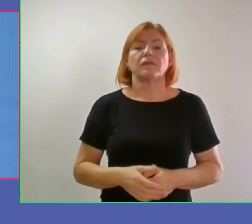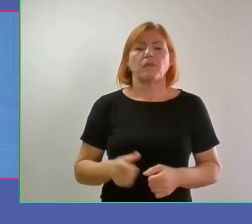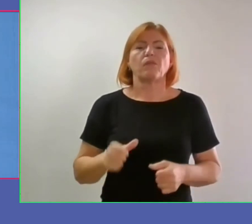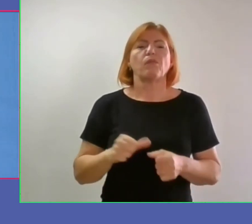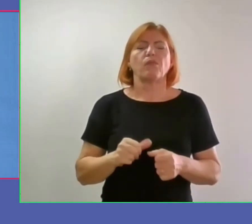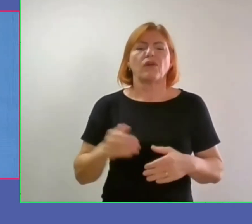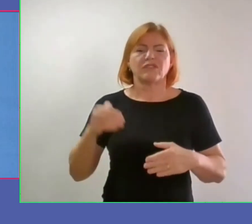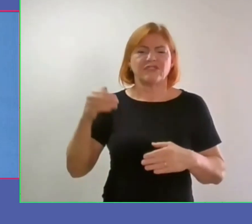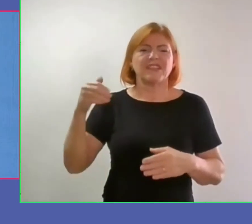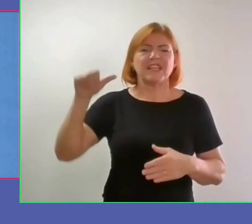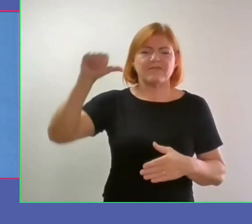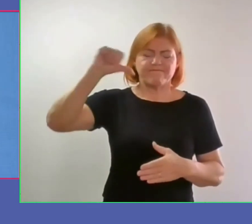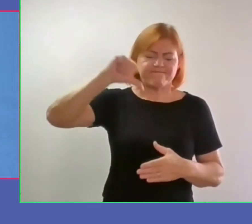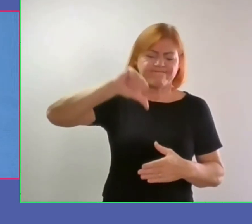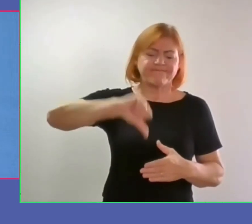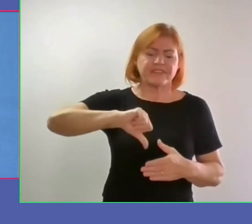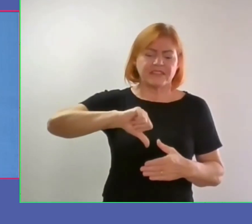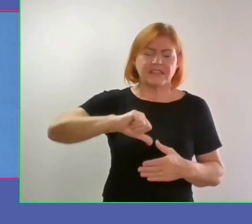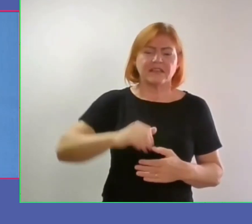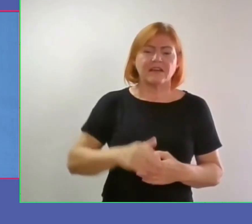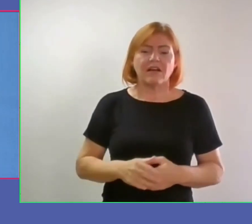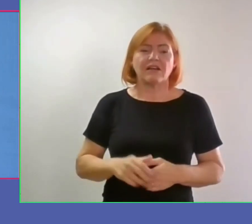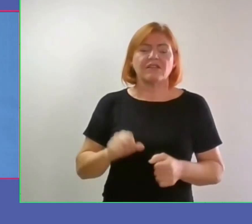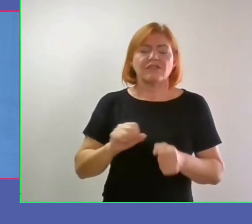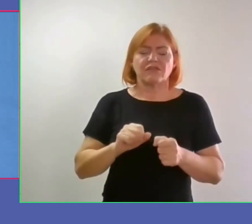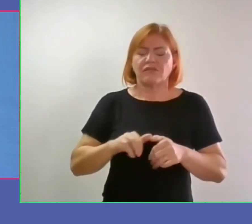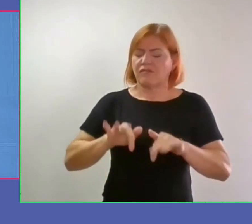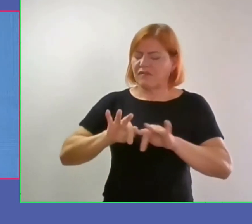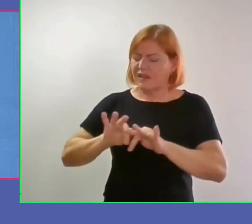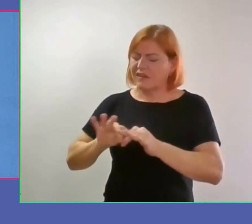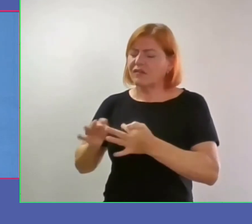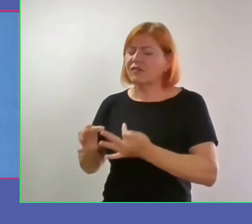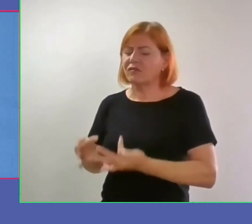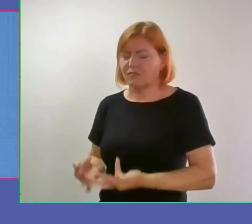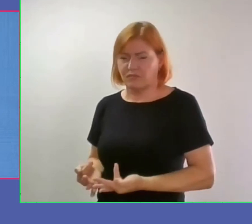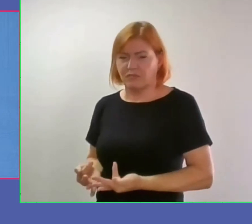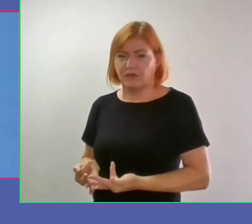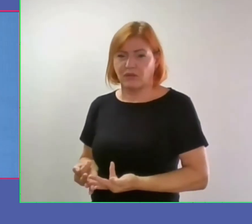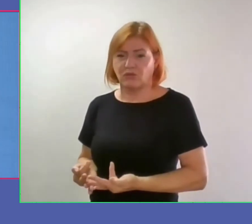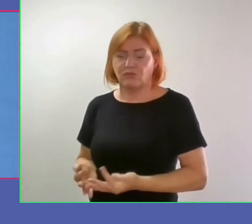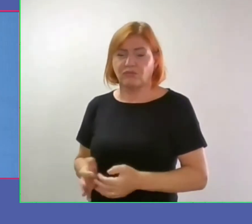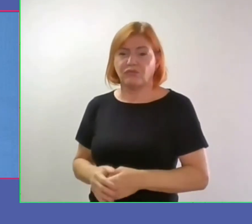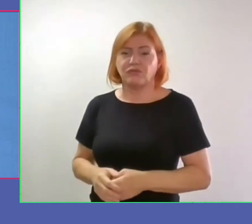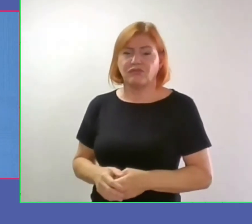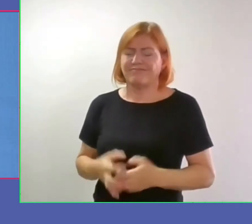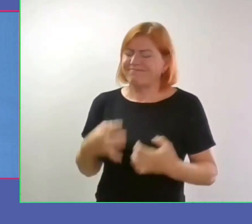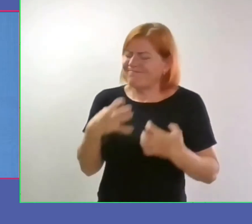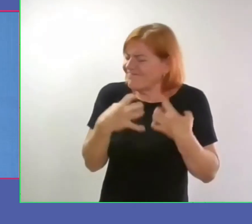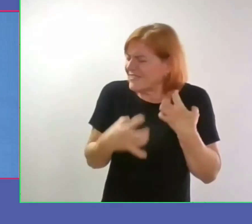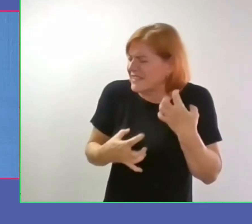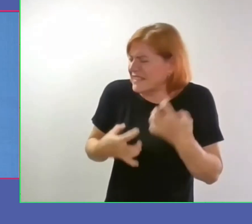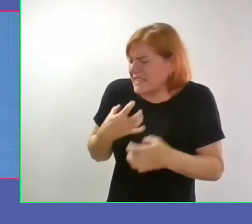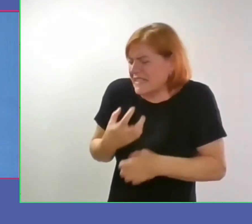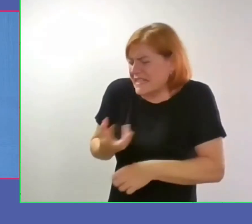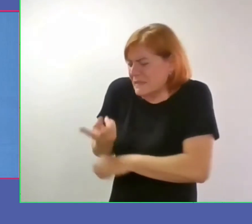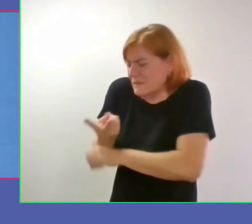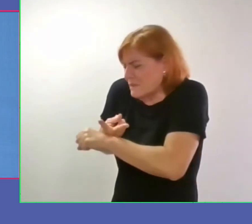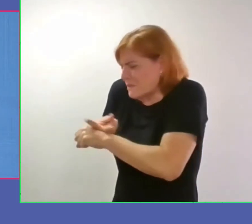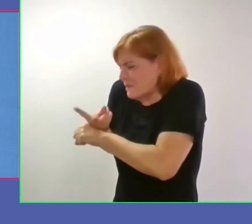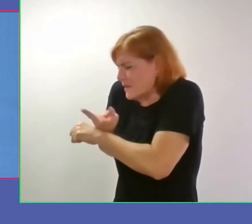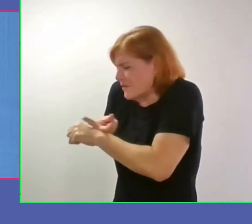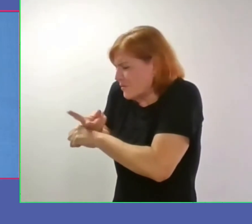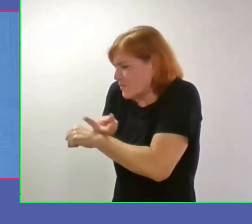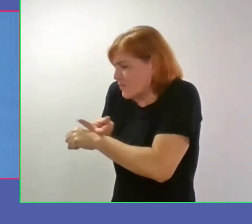derrotas nos fazem humildes, criam um coração de desespero, de busca ao Senhor. Mas o sucesso nos